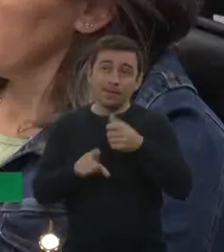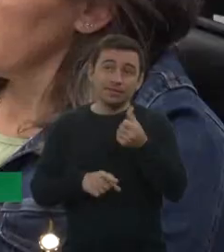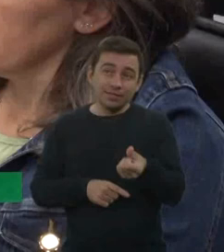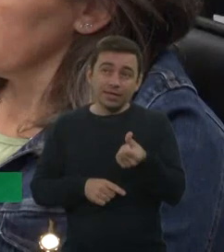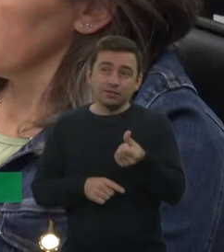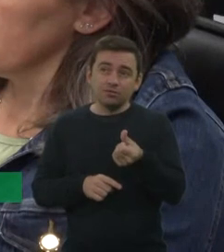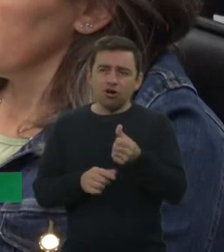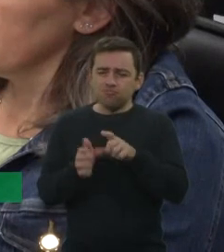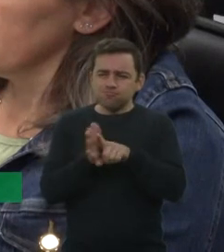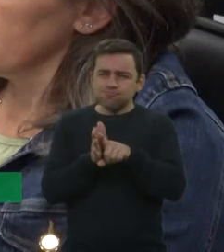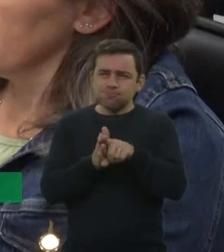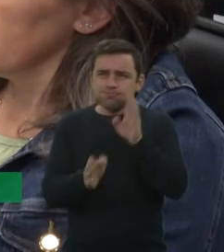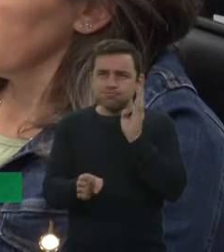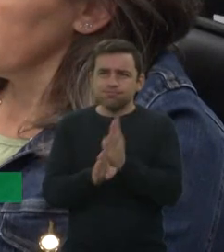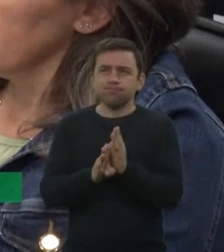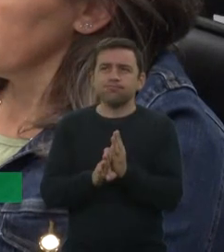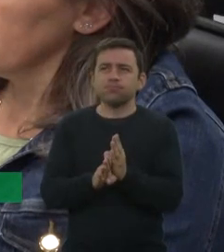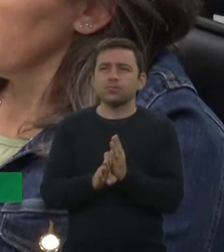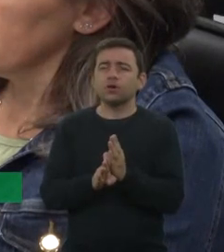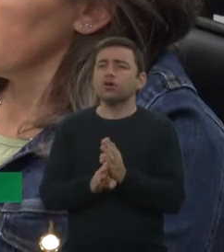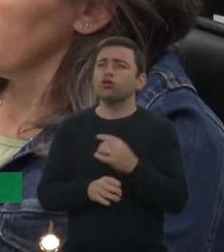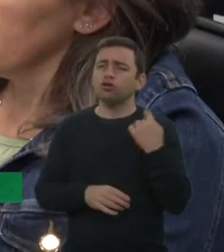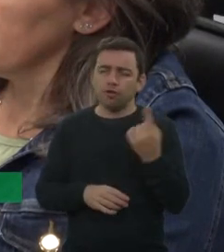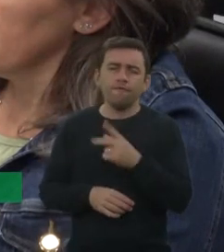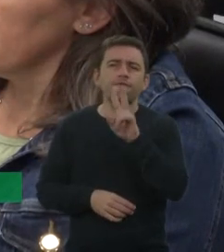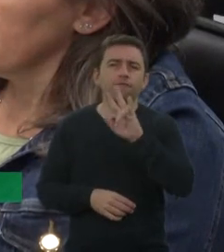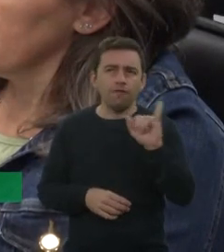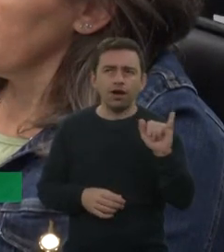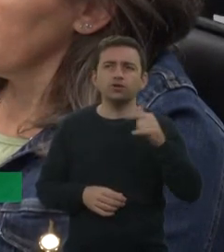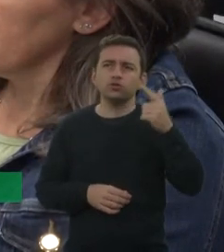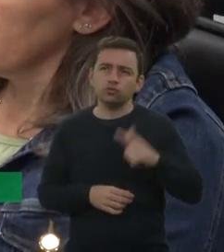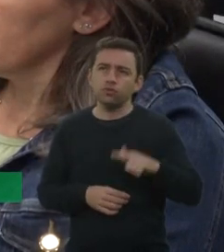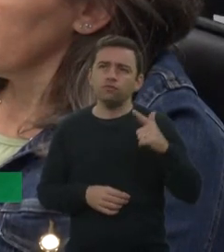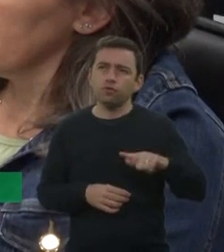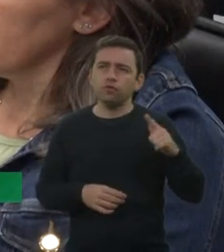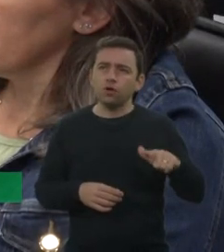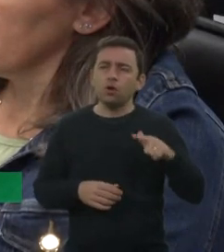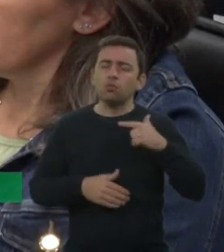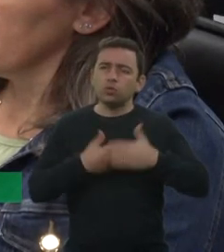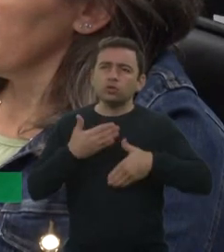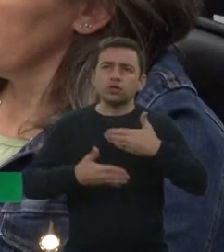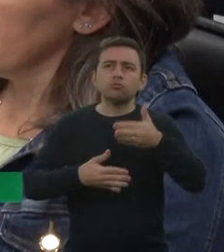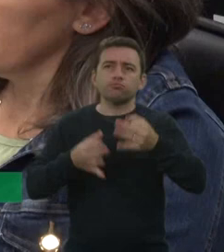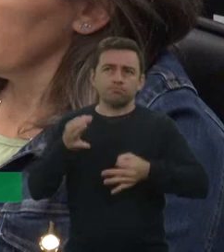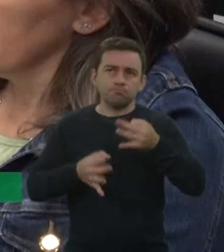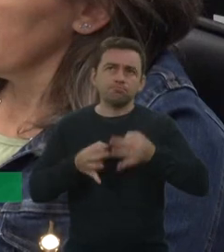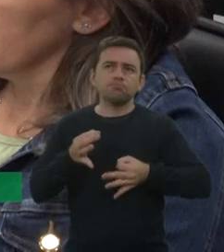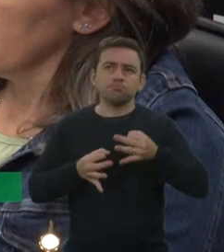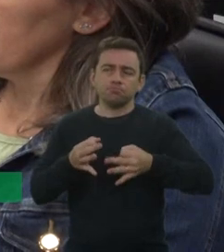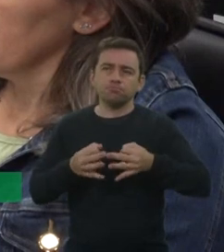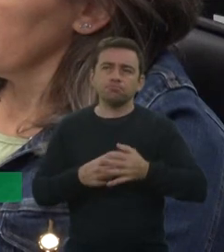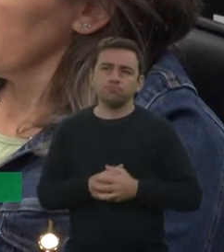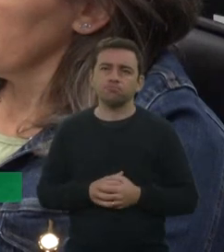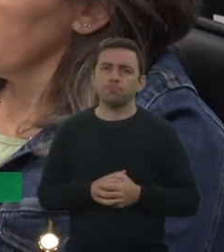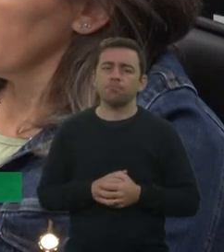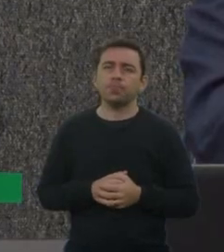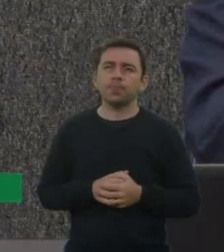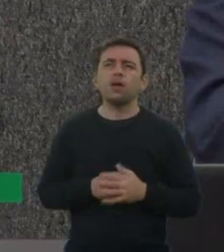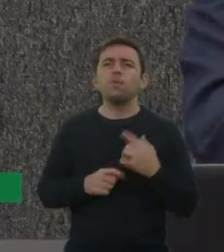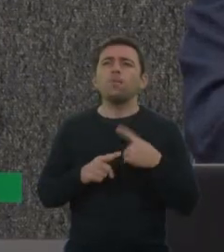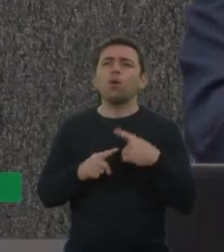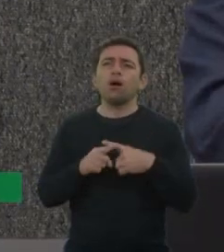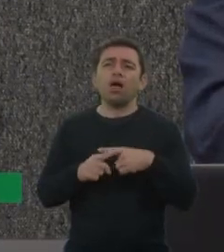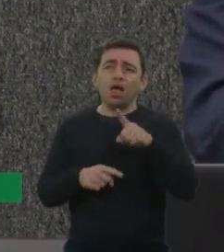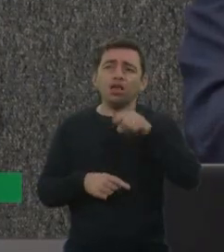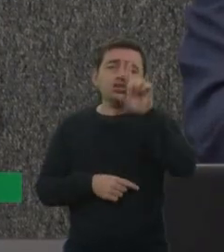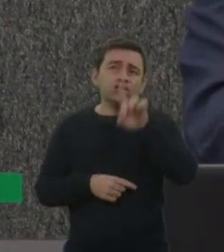diagnóstico fechado antes dos 6 meses, nós vamos continuar repetindo o processo da judicialização. Porque é de direito